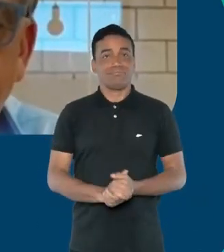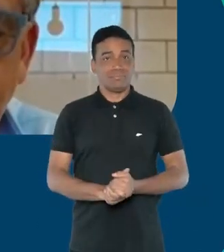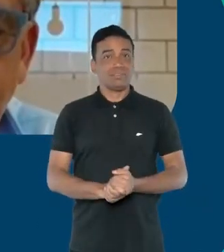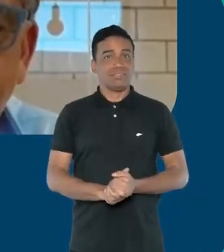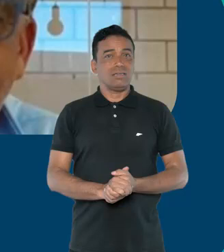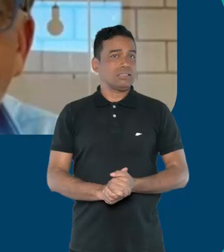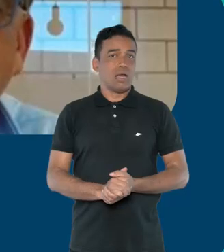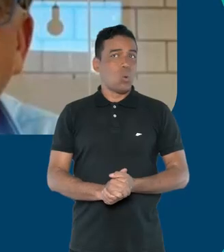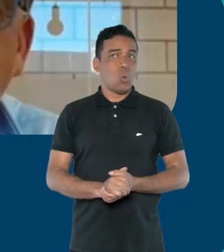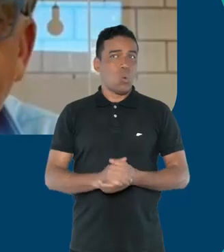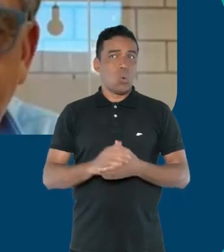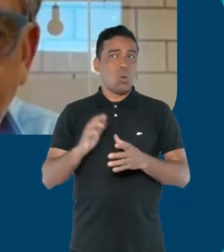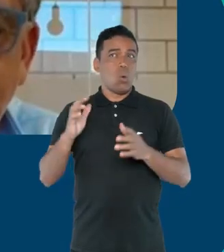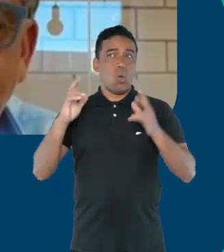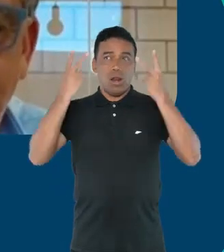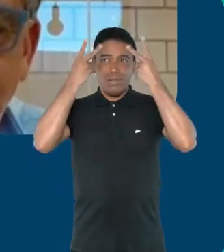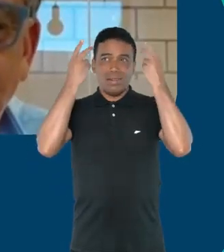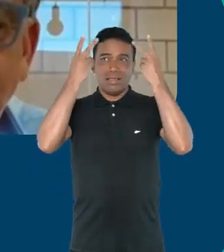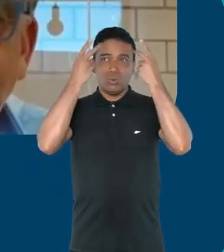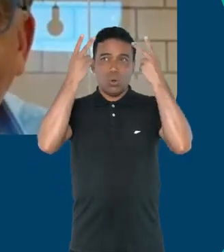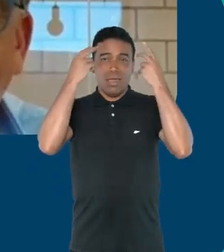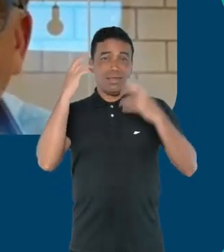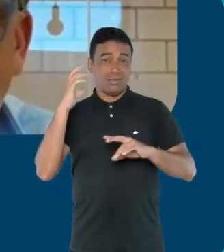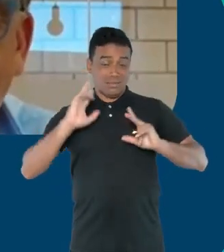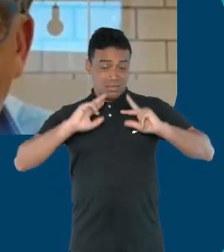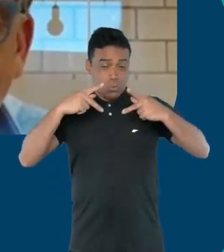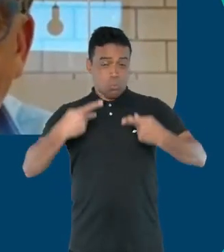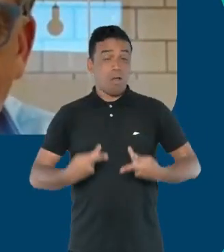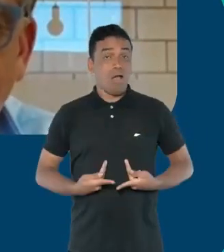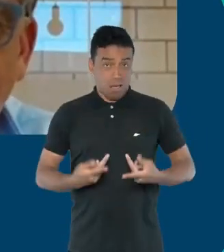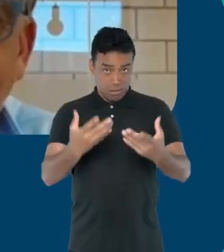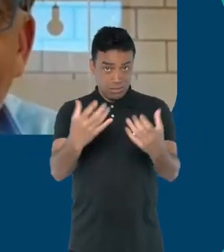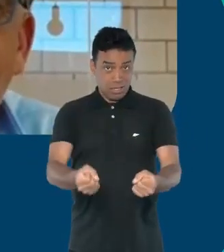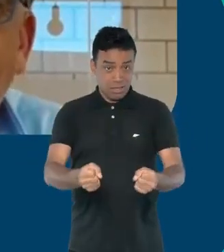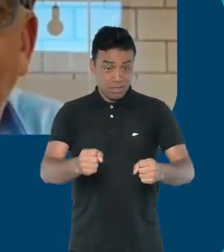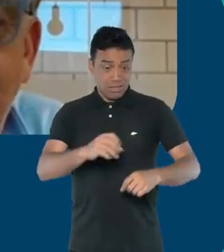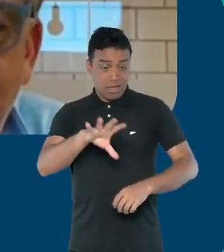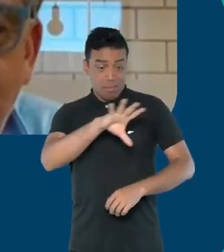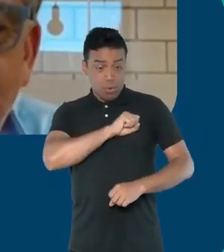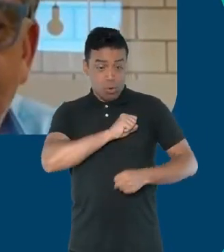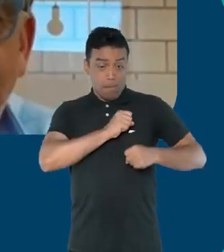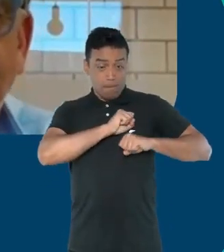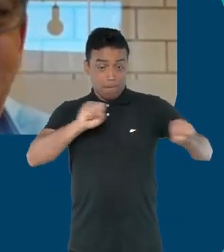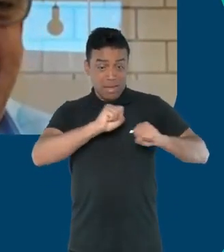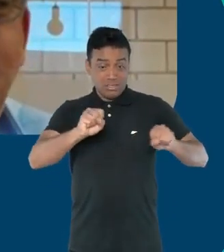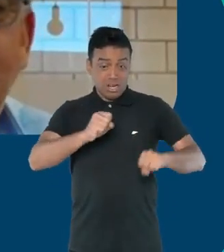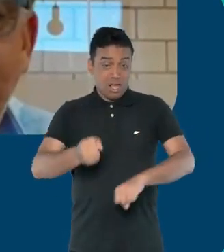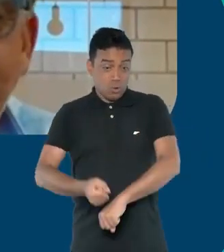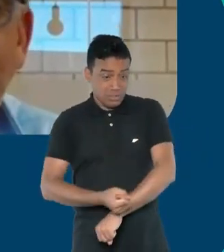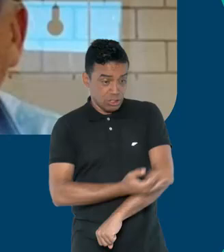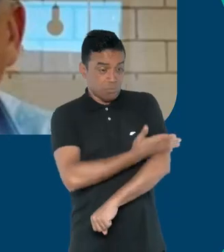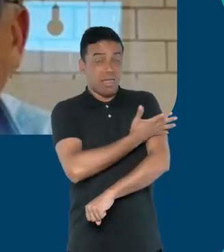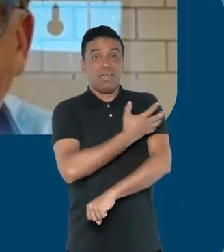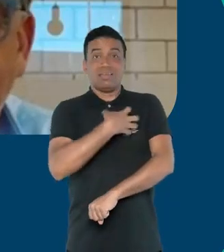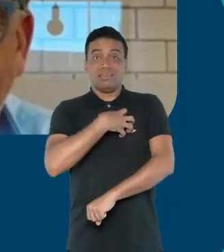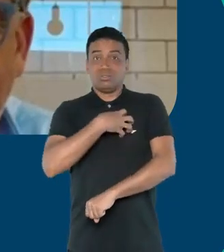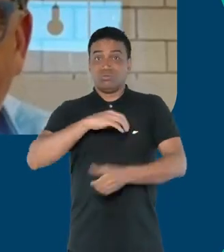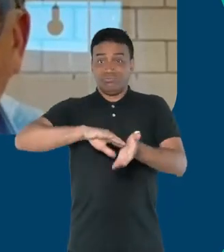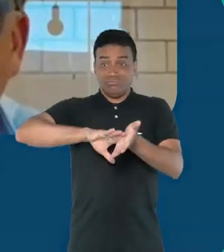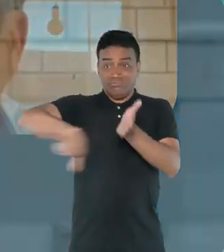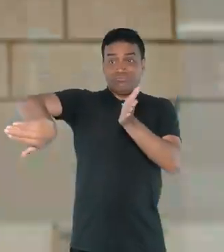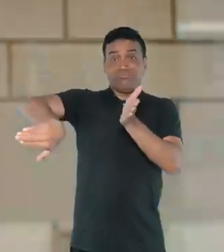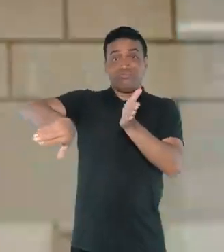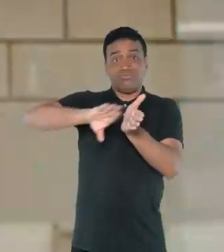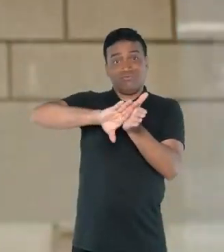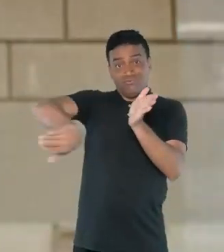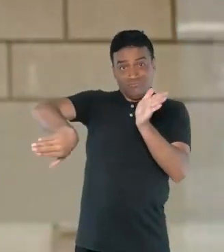natureza humana, ela autoriza a gente deixar de lado as paixões? É possível a gente deixar simplesmente de